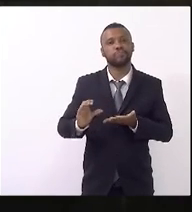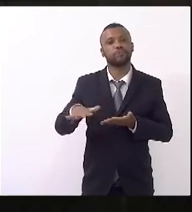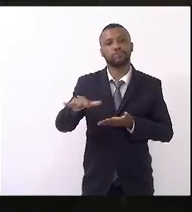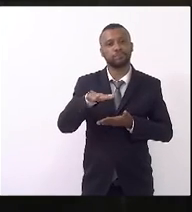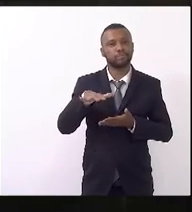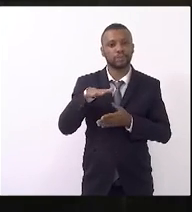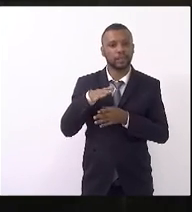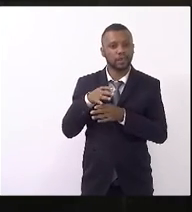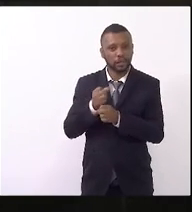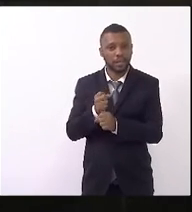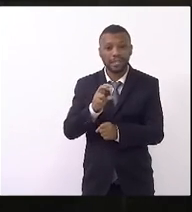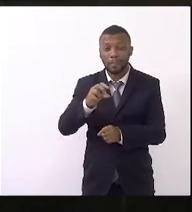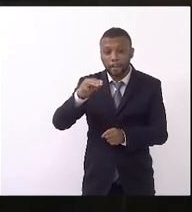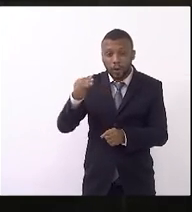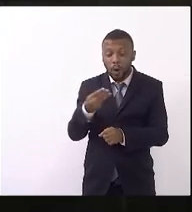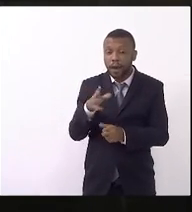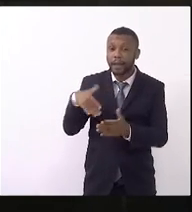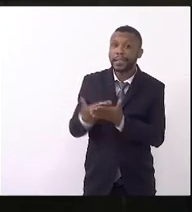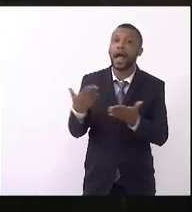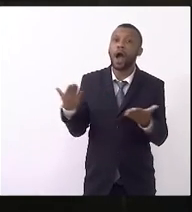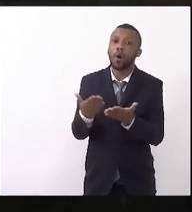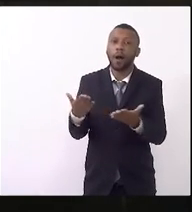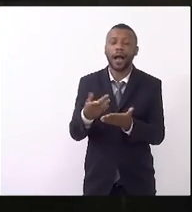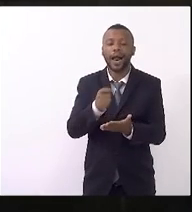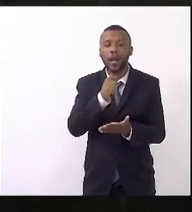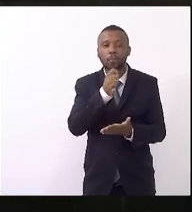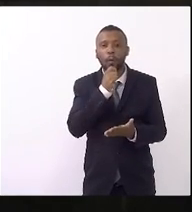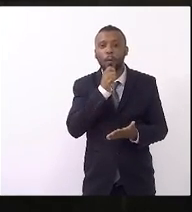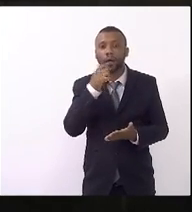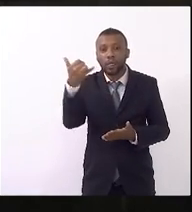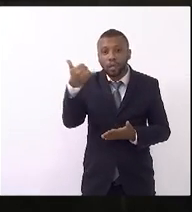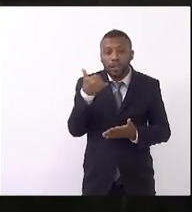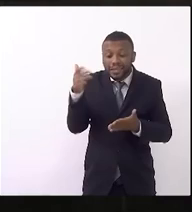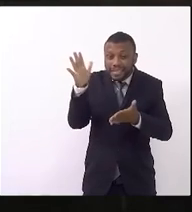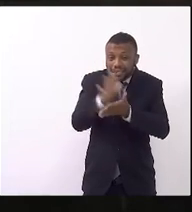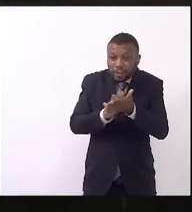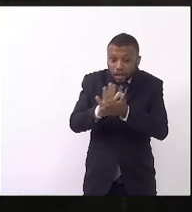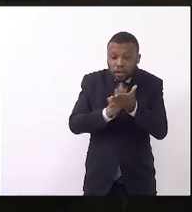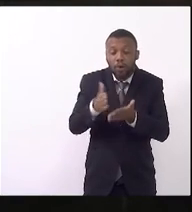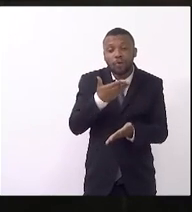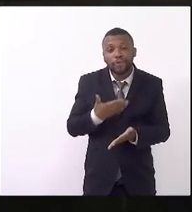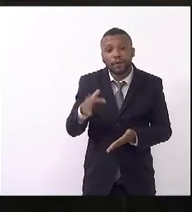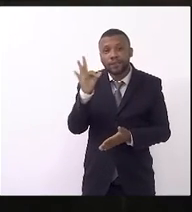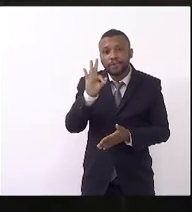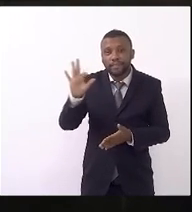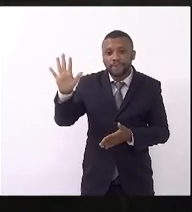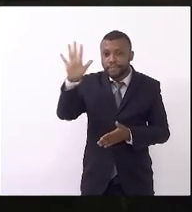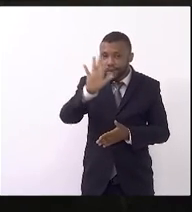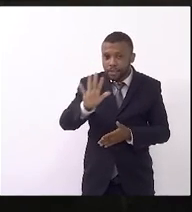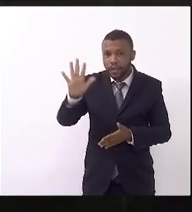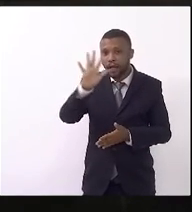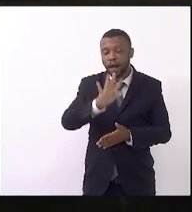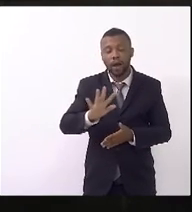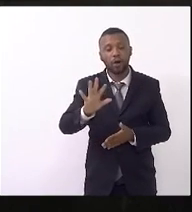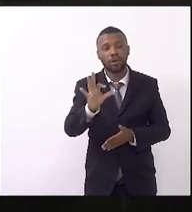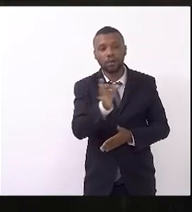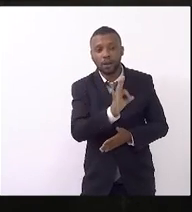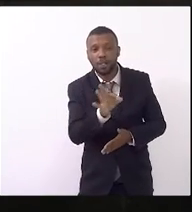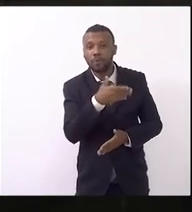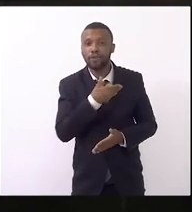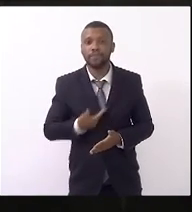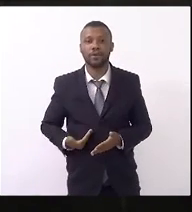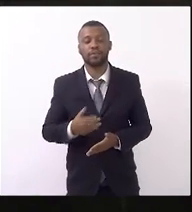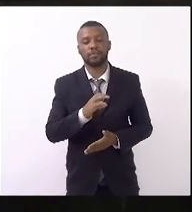monta. E, até o presente momento, não se tem notícia, nem por parte do governo federal, nem por parte do governo Cláudio Castro,